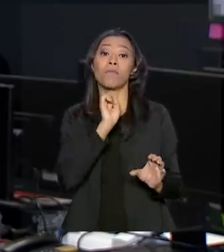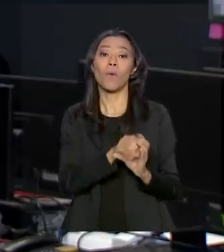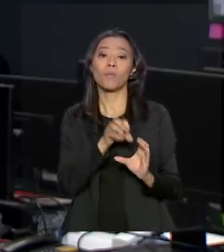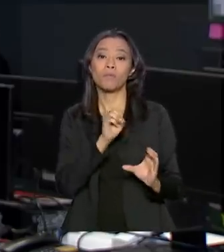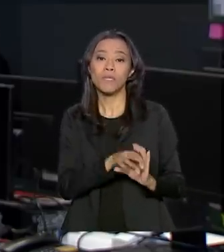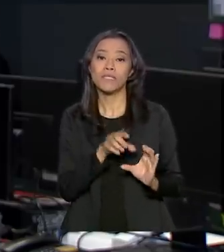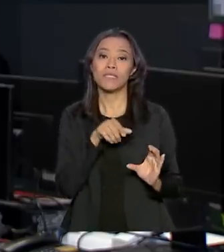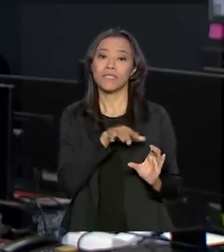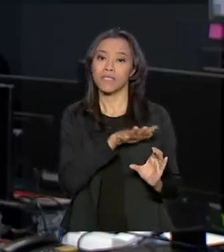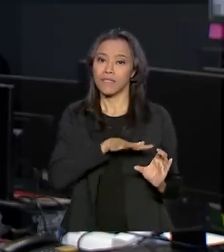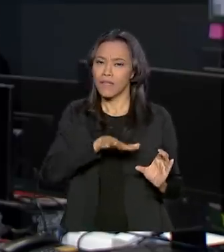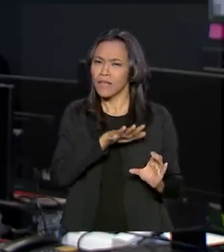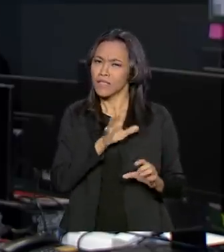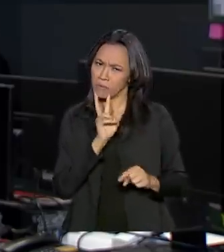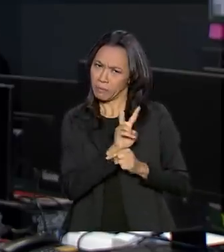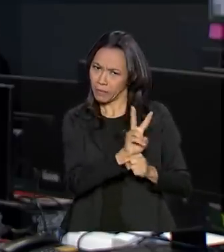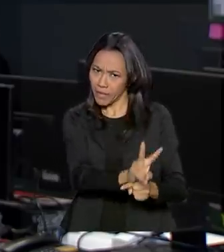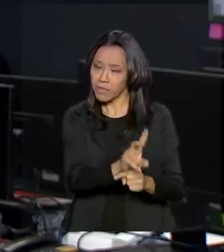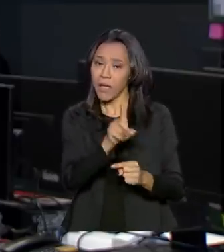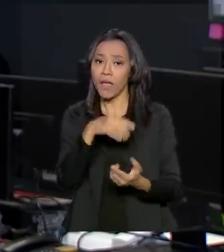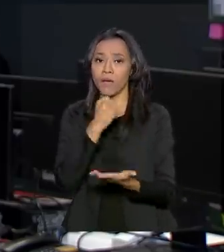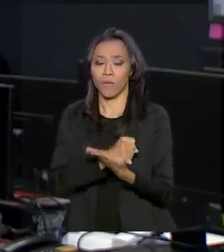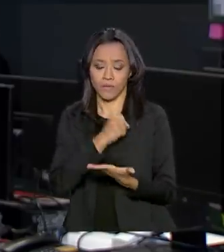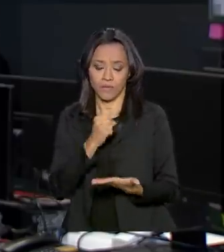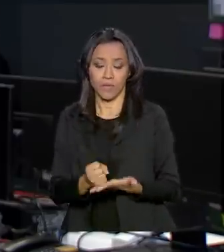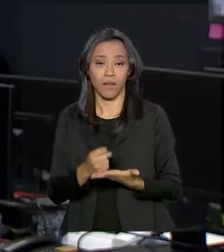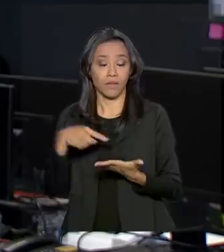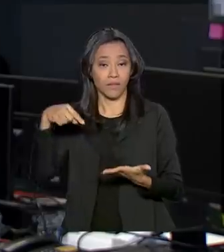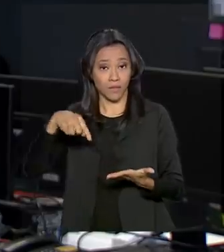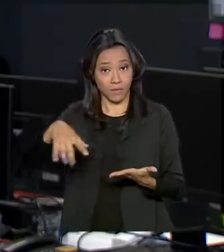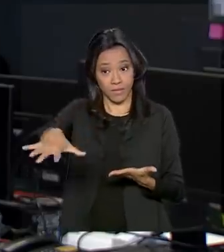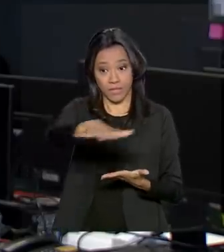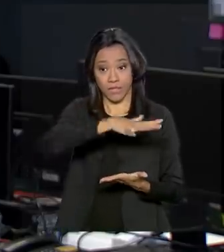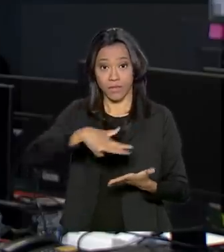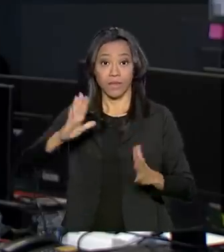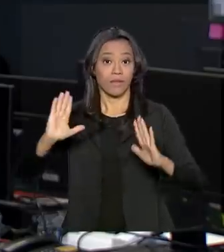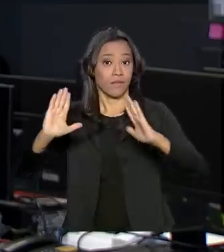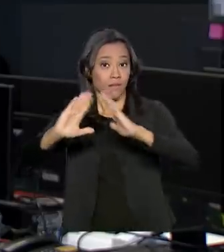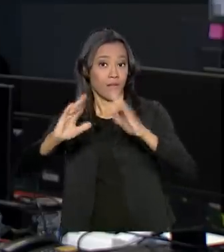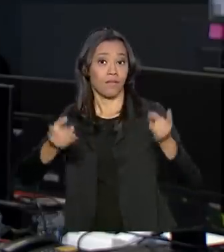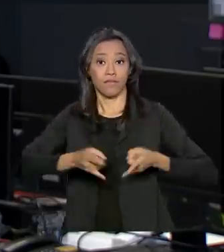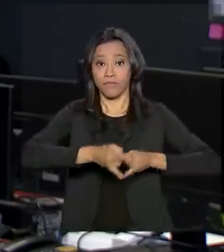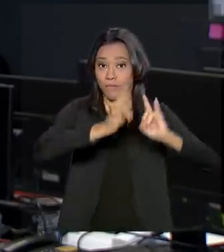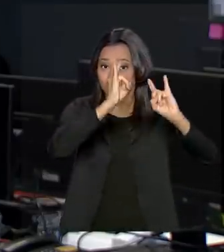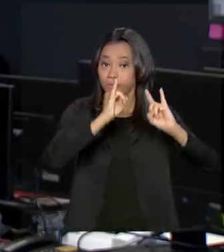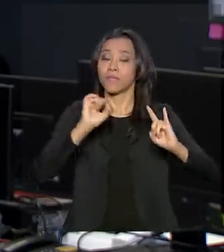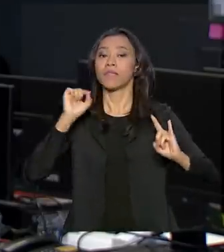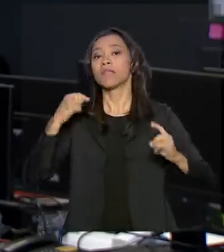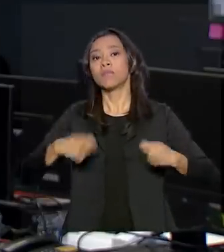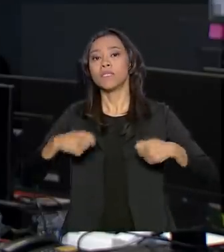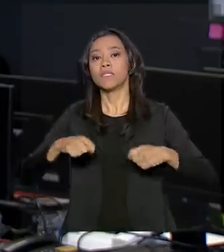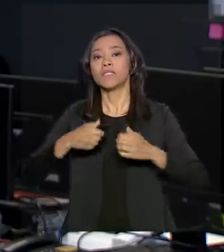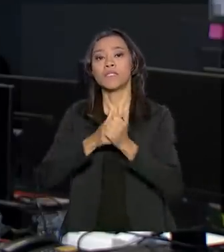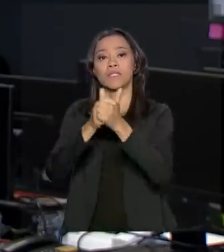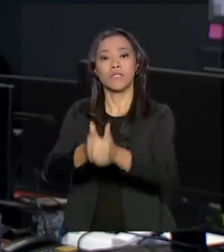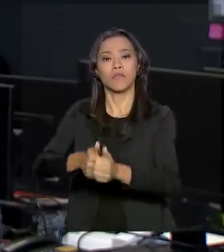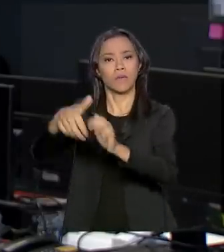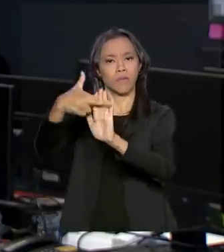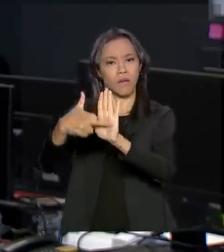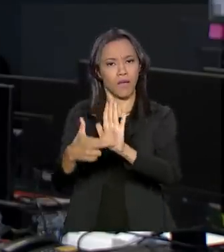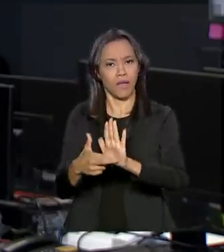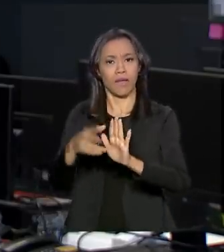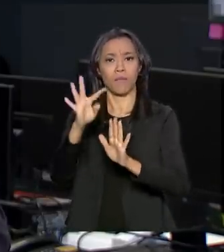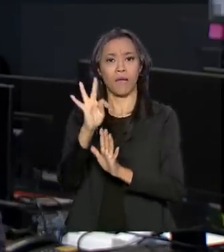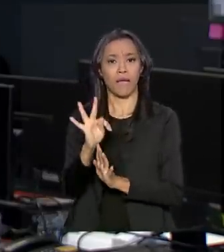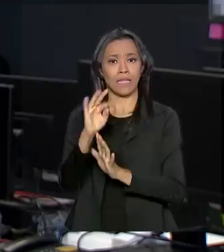e empréstimo a medida é válida para os contratos de financiamento de imóveis residenciais e comerciais atualizados pela taxa referencial